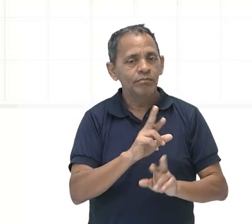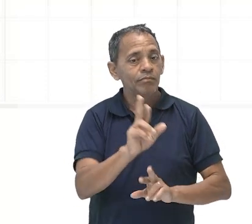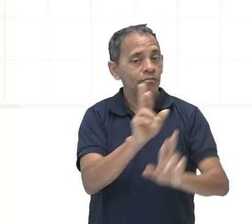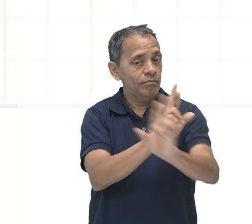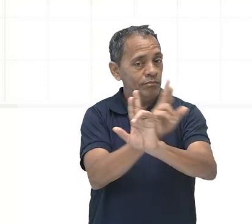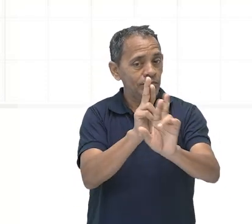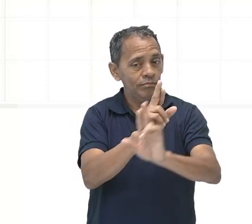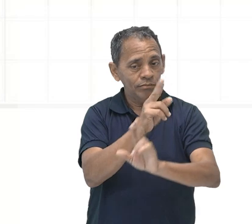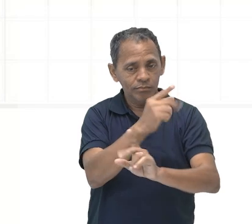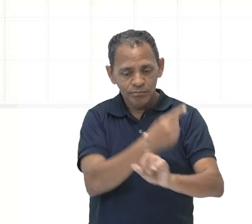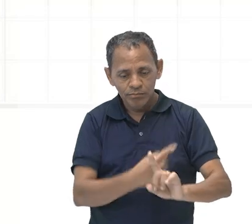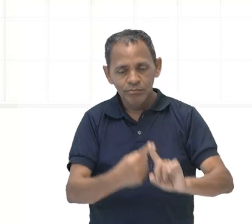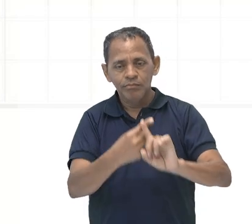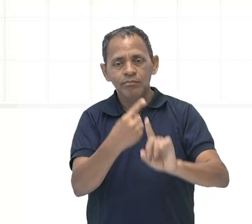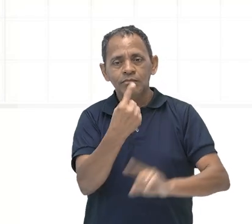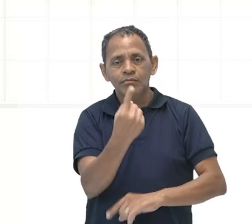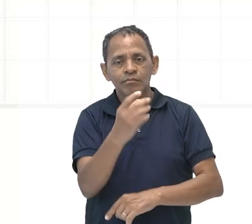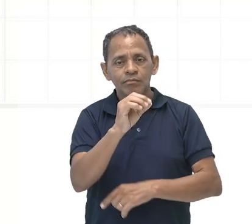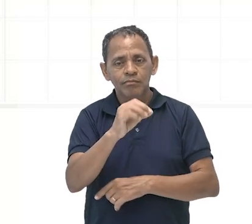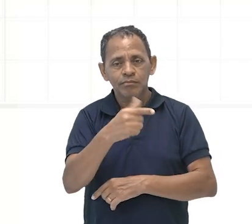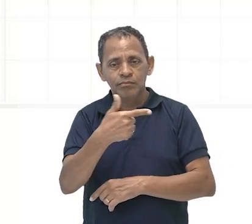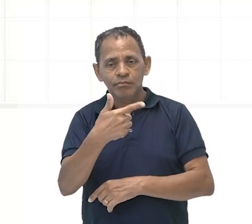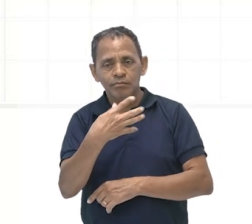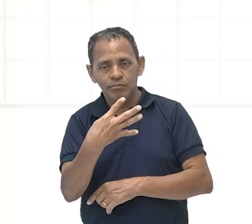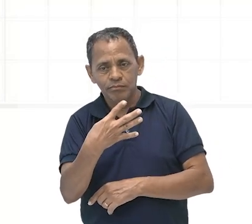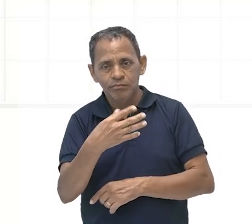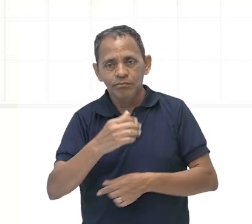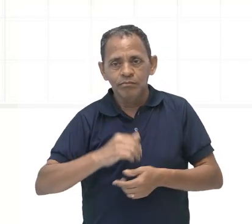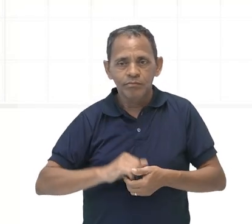por 1024.